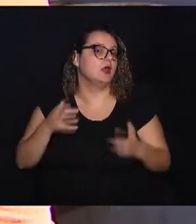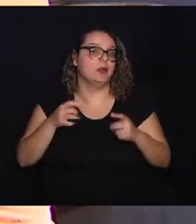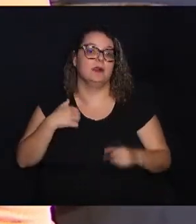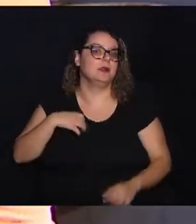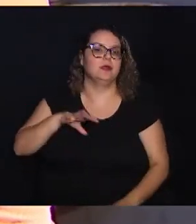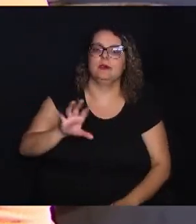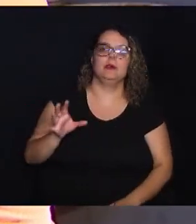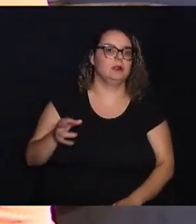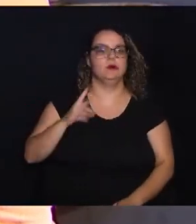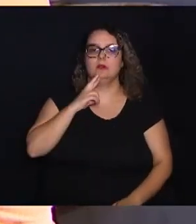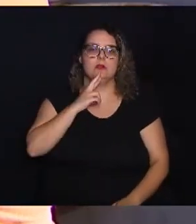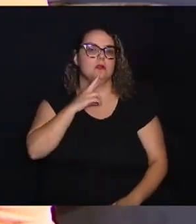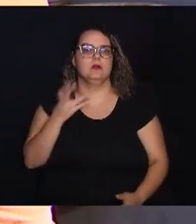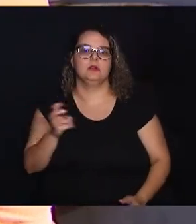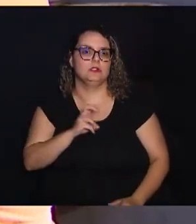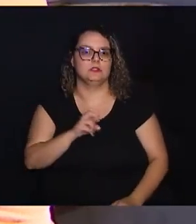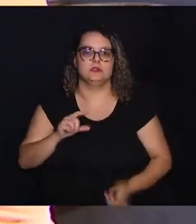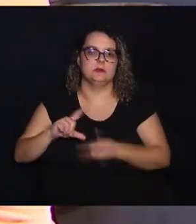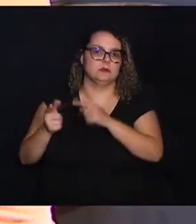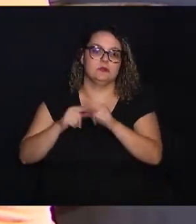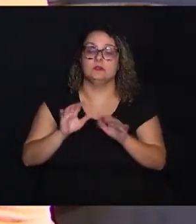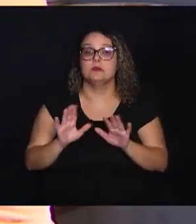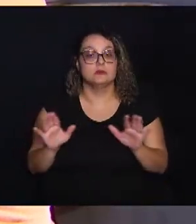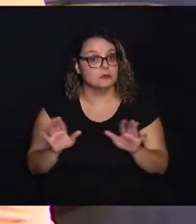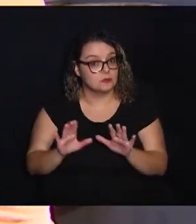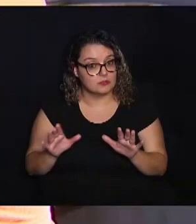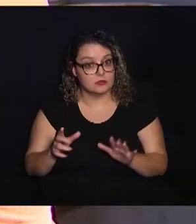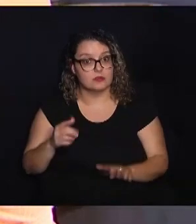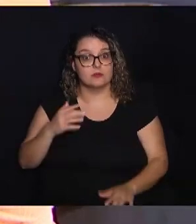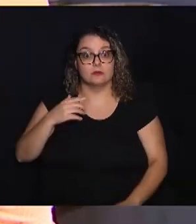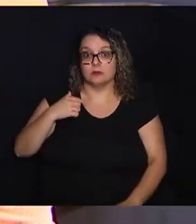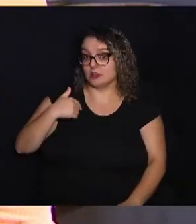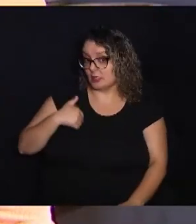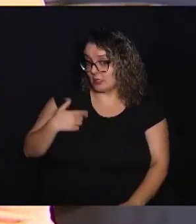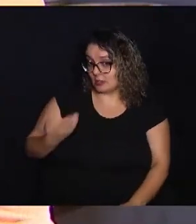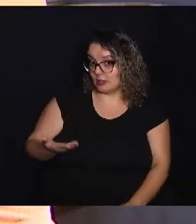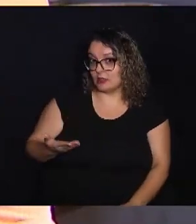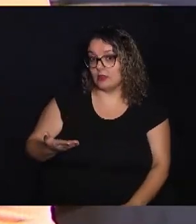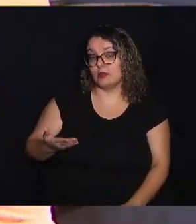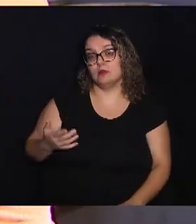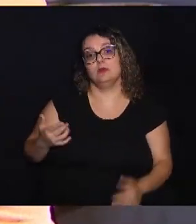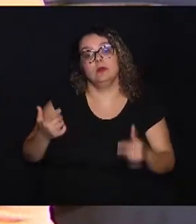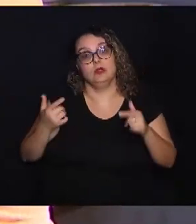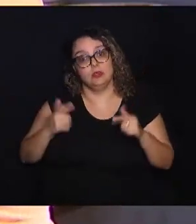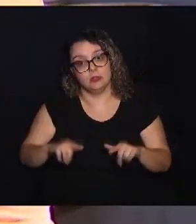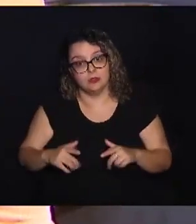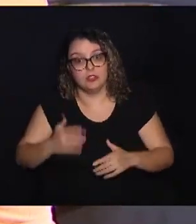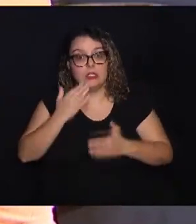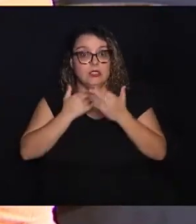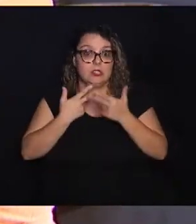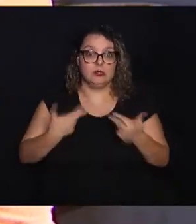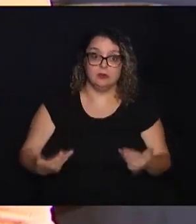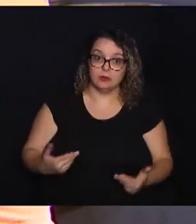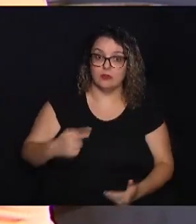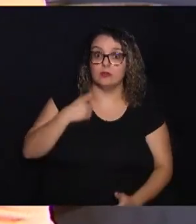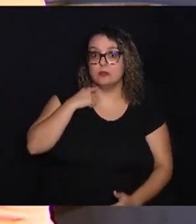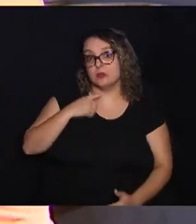um restaurante 5 estrelas. Não, eu sou um lugarzinho que serve comida